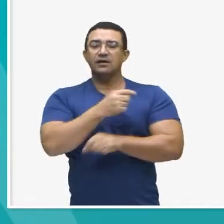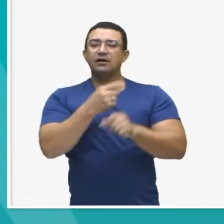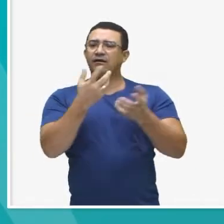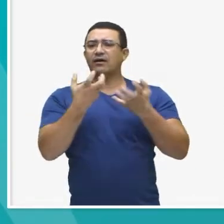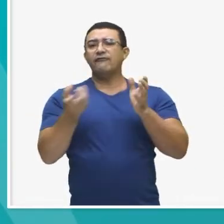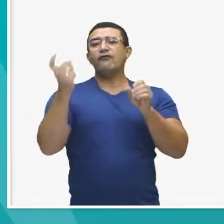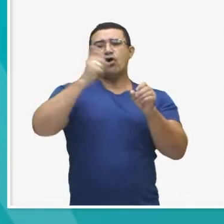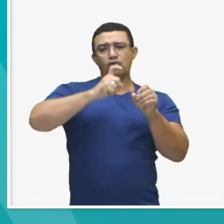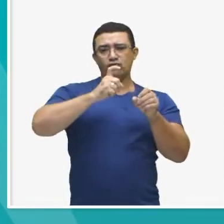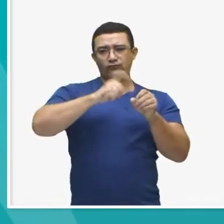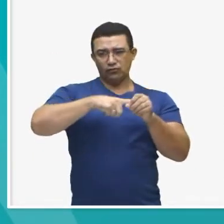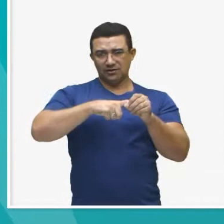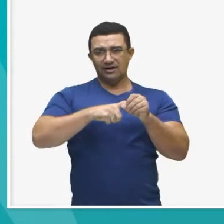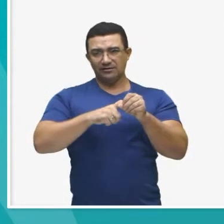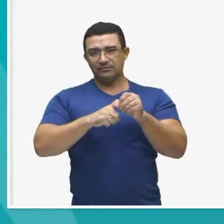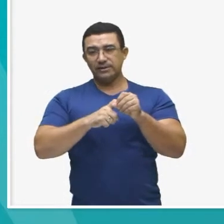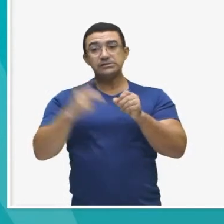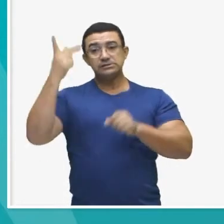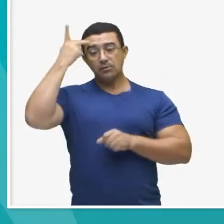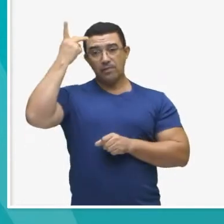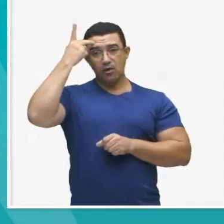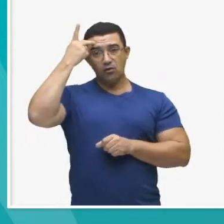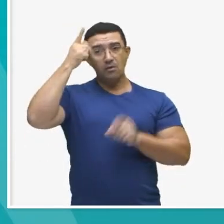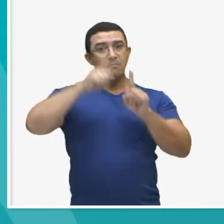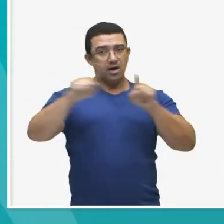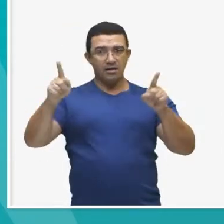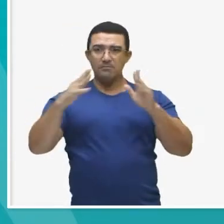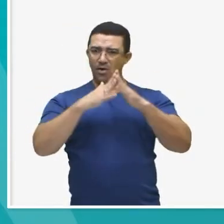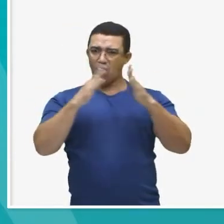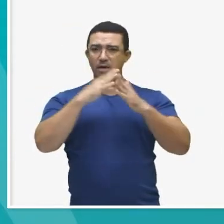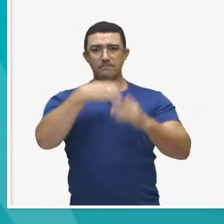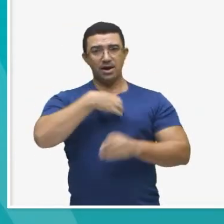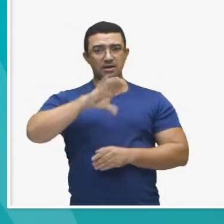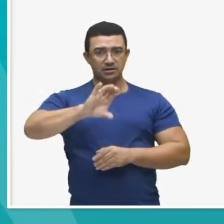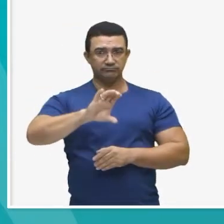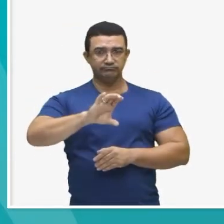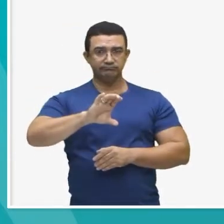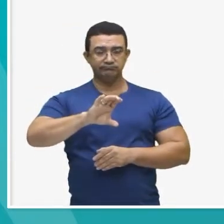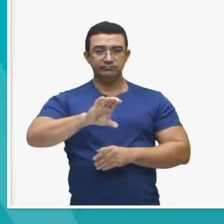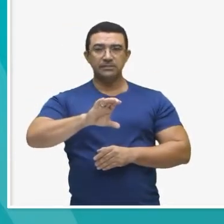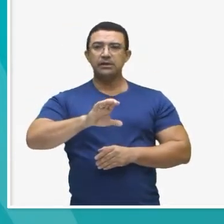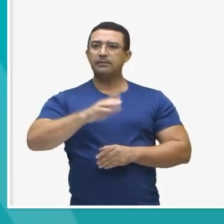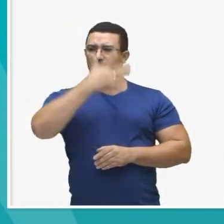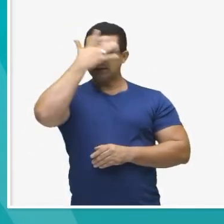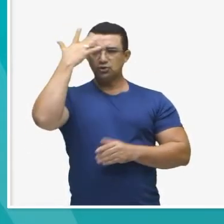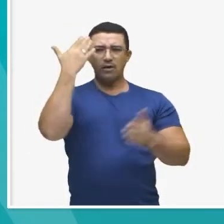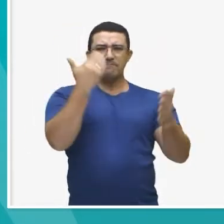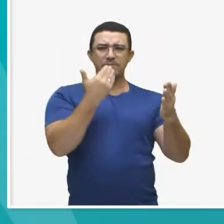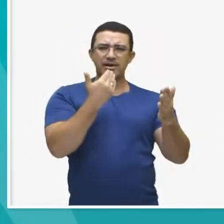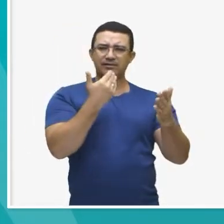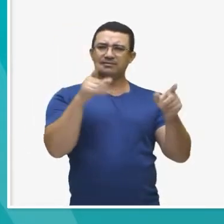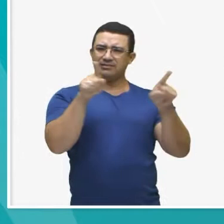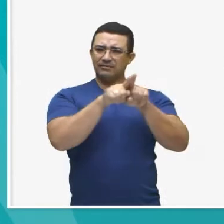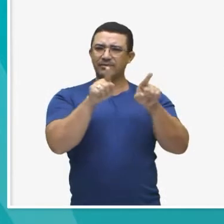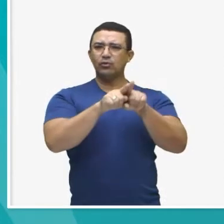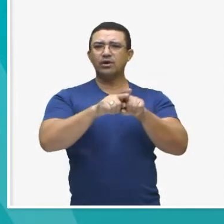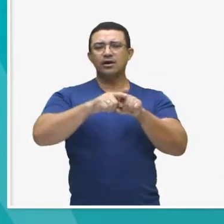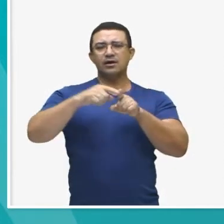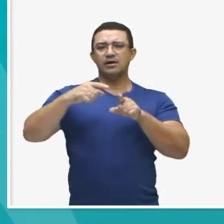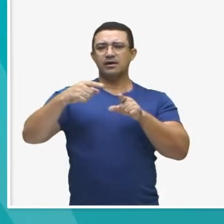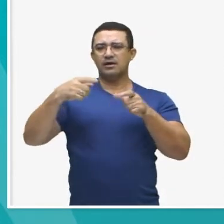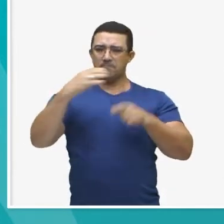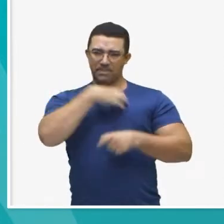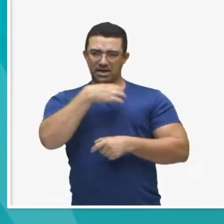capital paulista. Depois da Bahia, o estado que mais deve perder população em 2013 é o Maranhão.